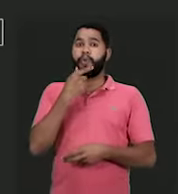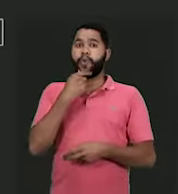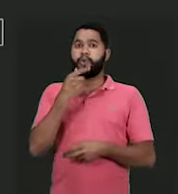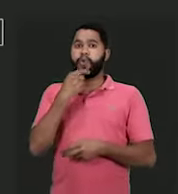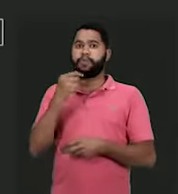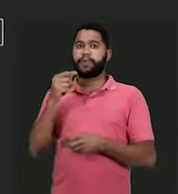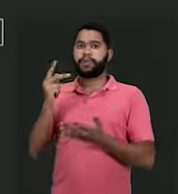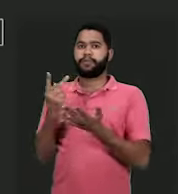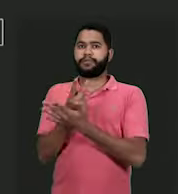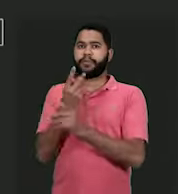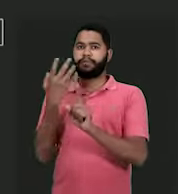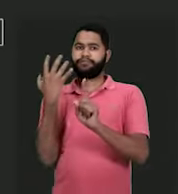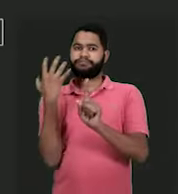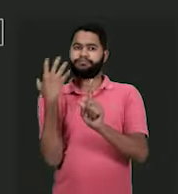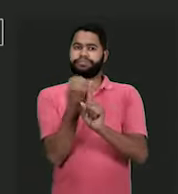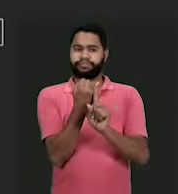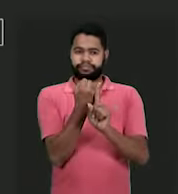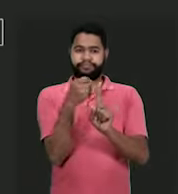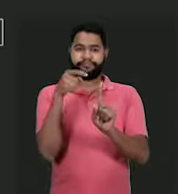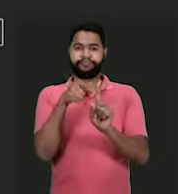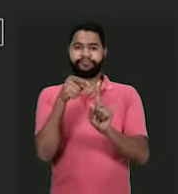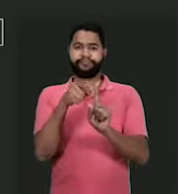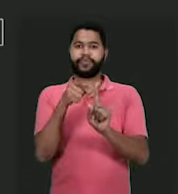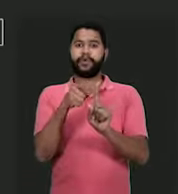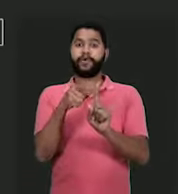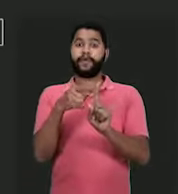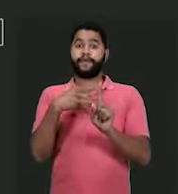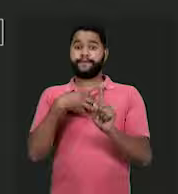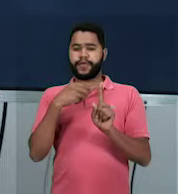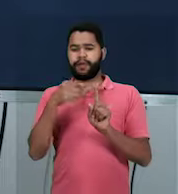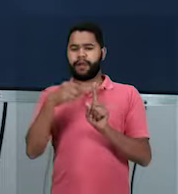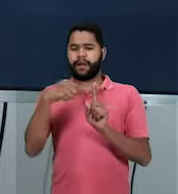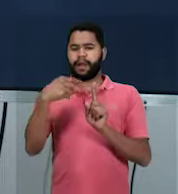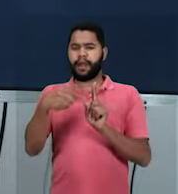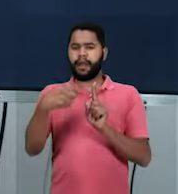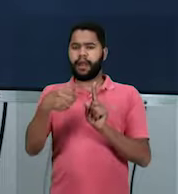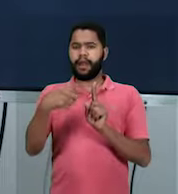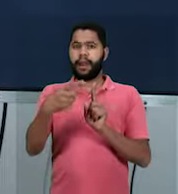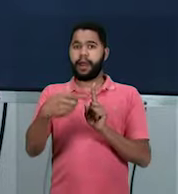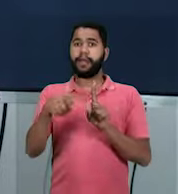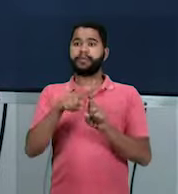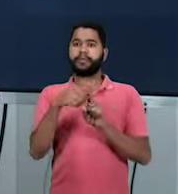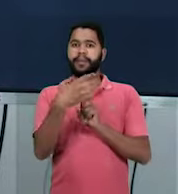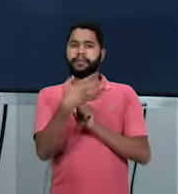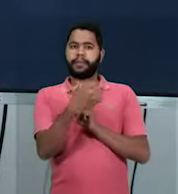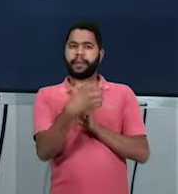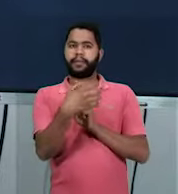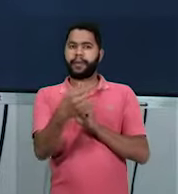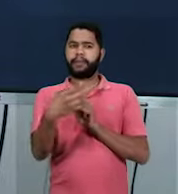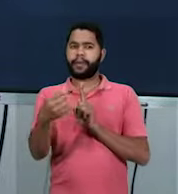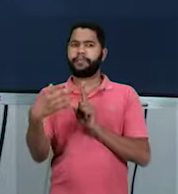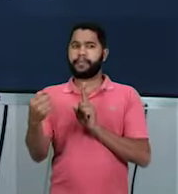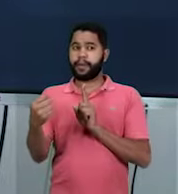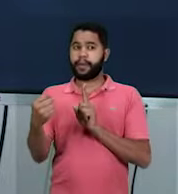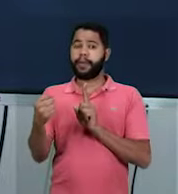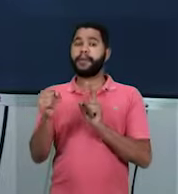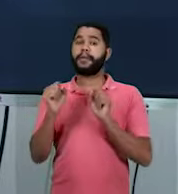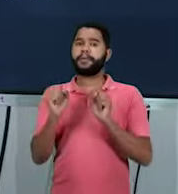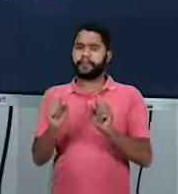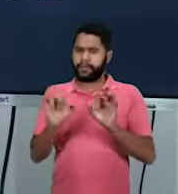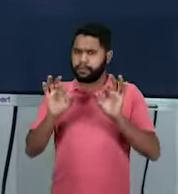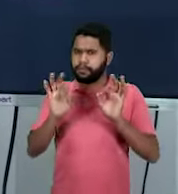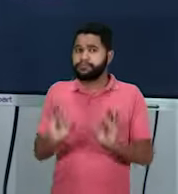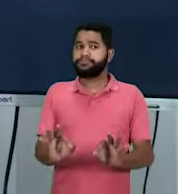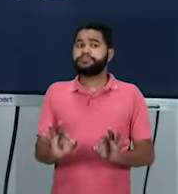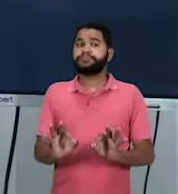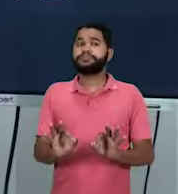afetado e todos os meus filhos são afetados, eu posso, então,